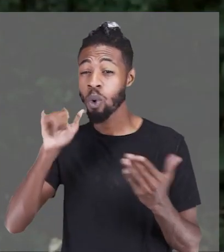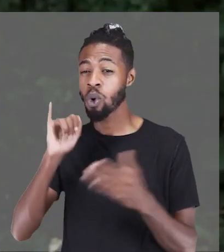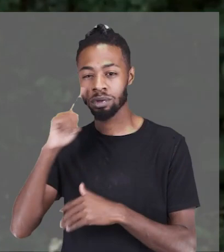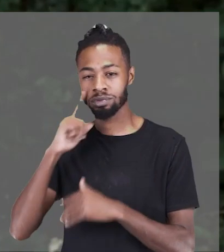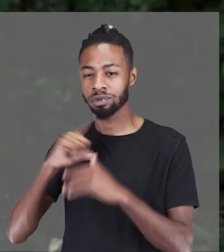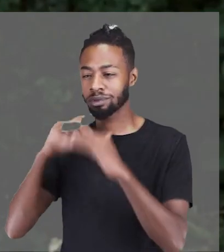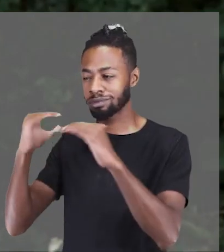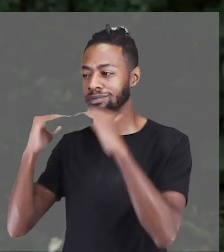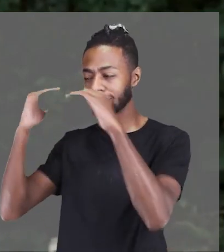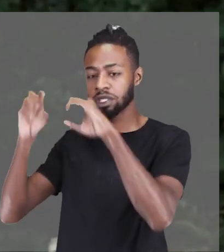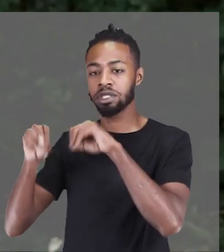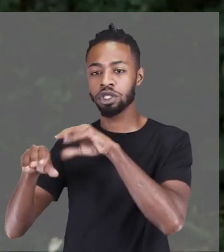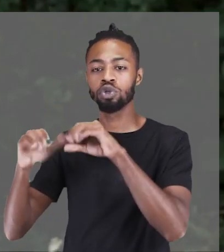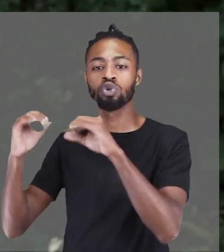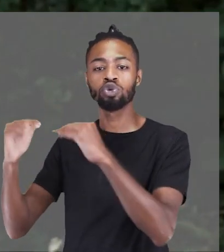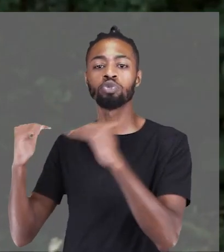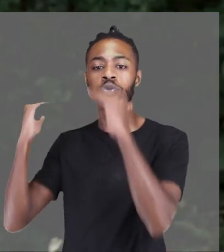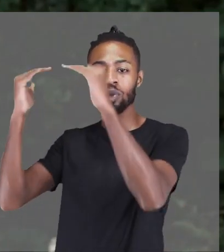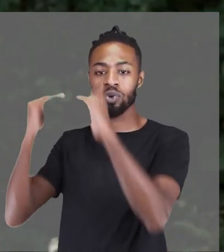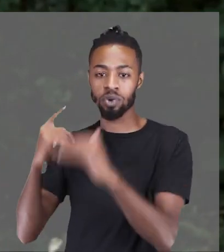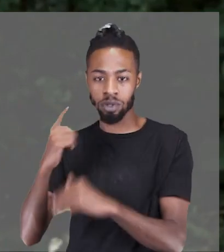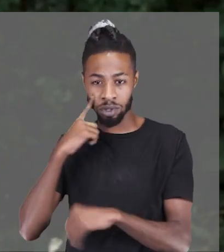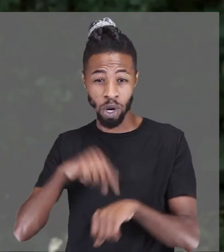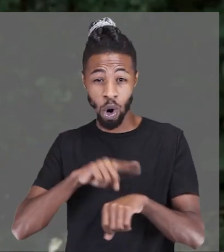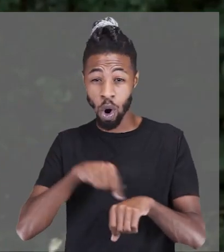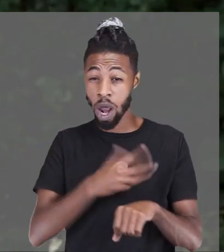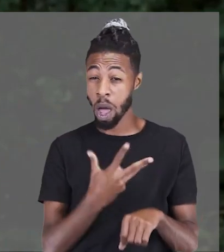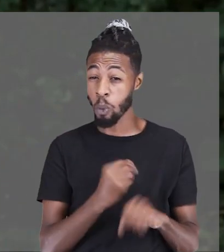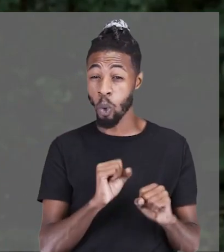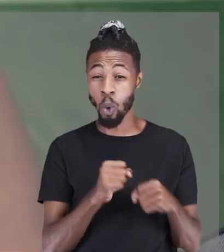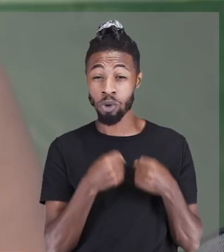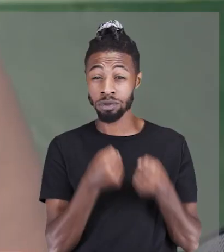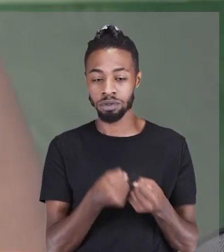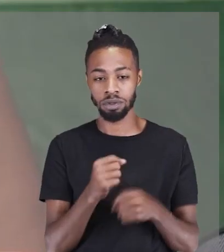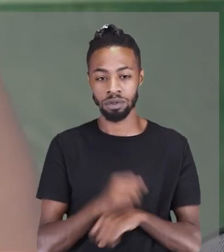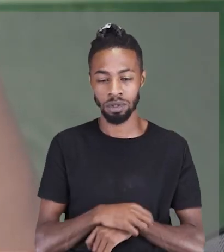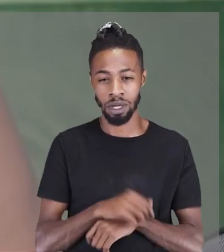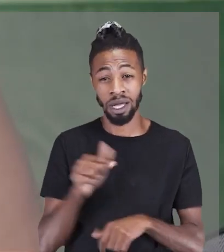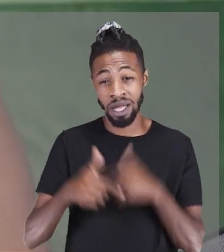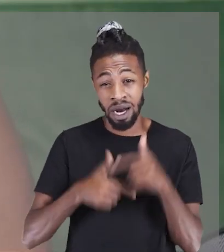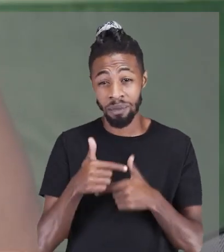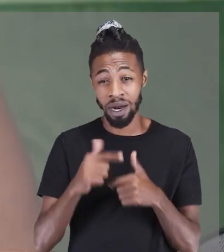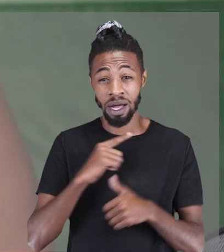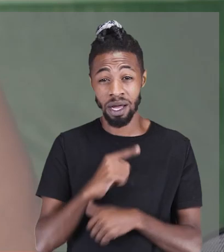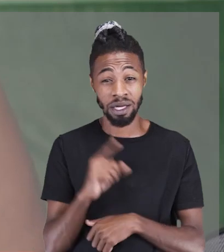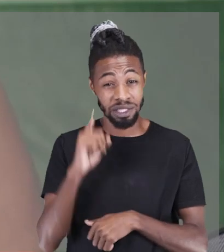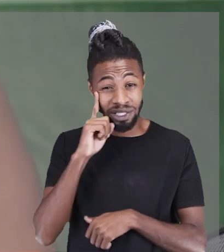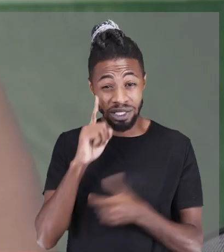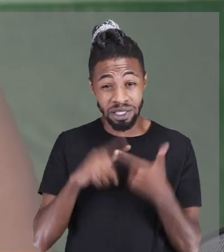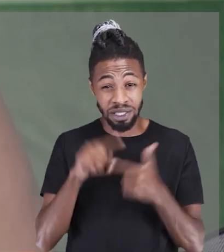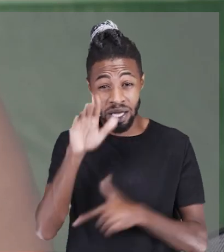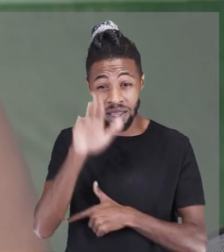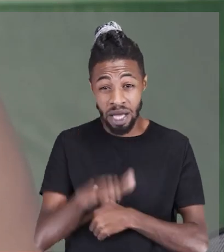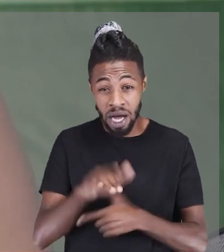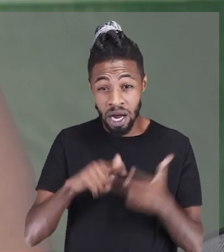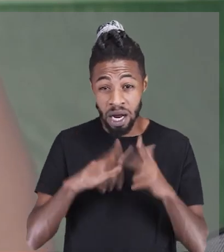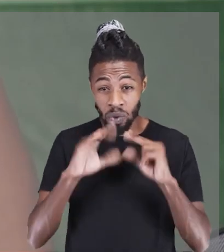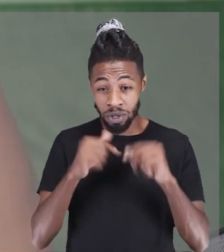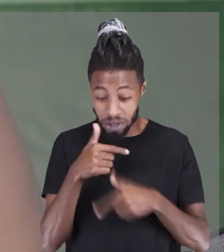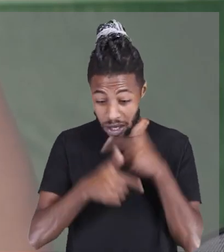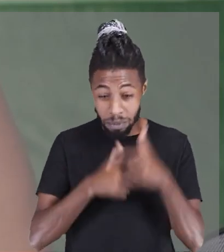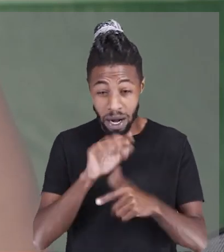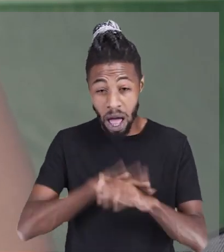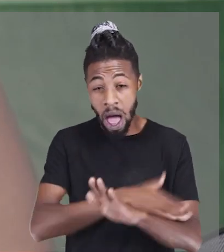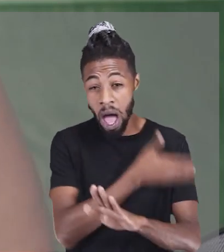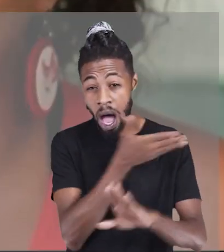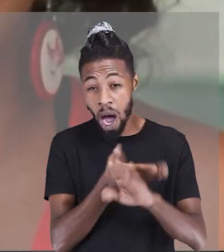carreiras que exigem nível superior e esse tamanho de dedicação de horas. O cara, às vezes, tem que trabalhar de dia, de tarde, de noite para ter um salário